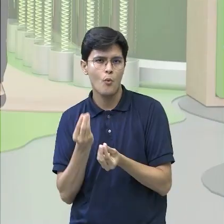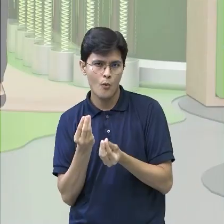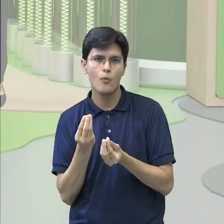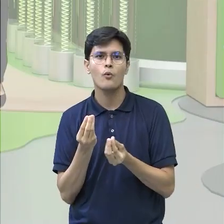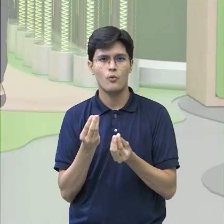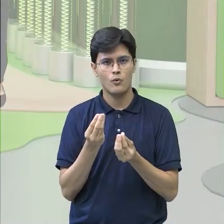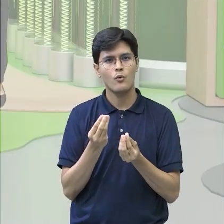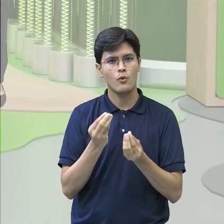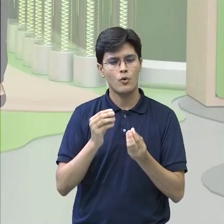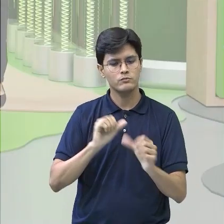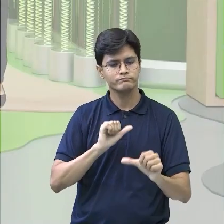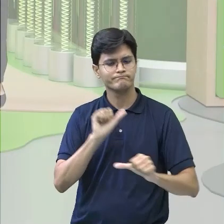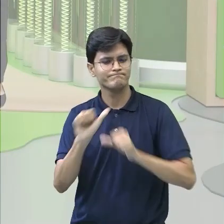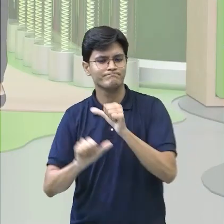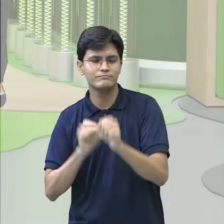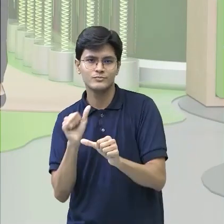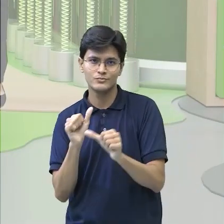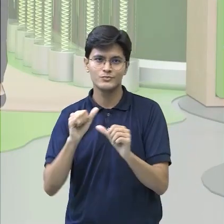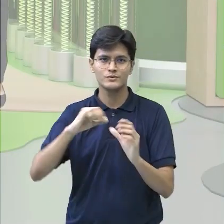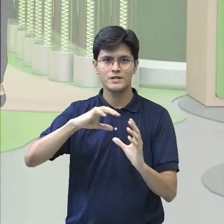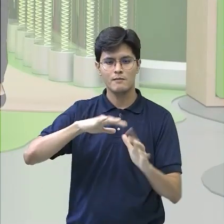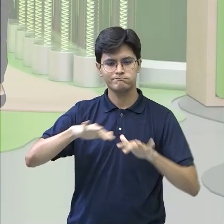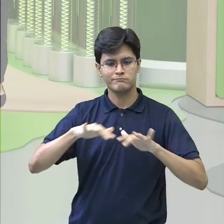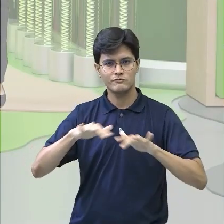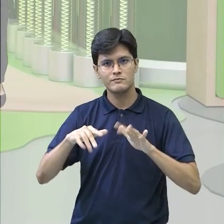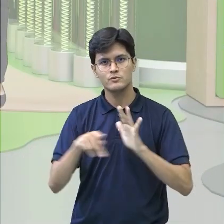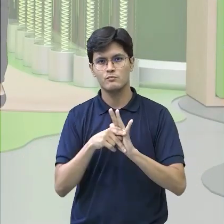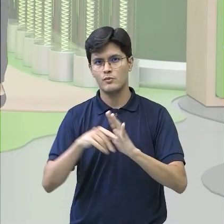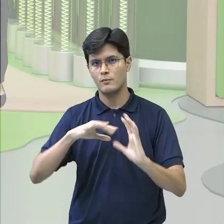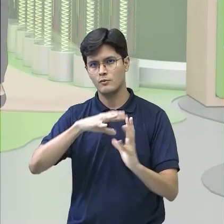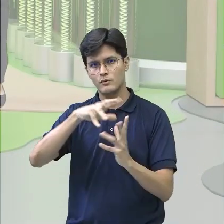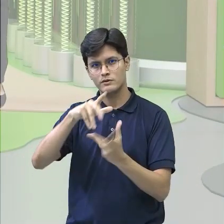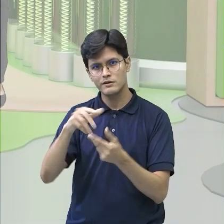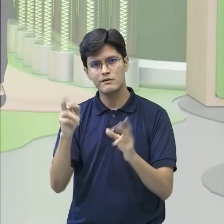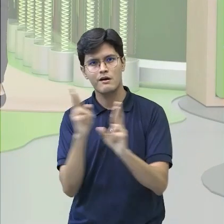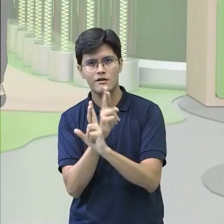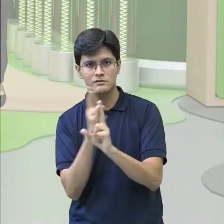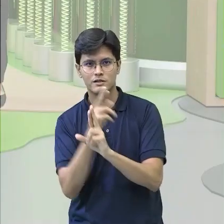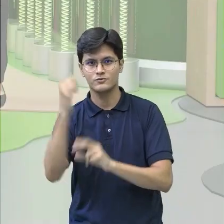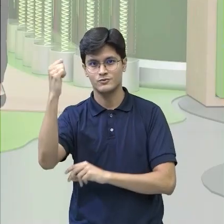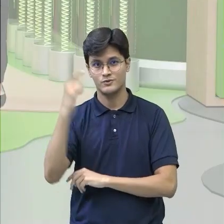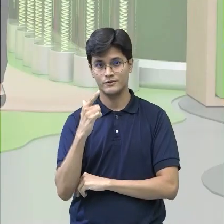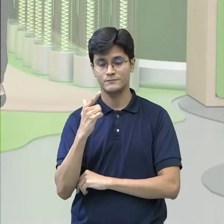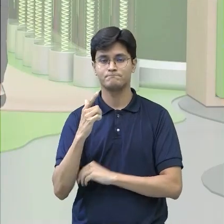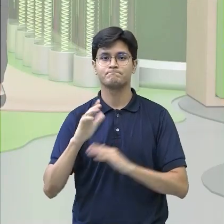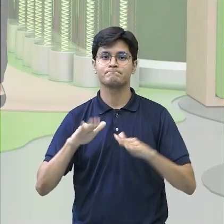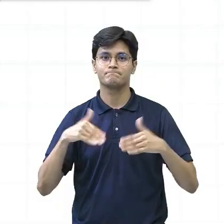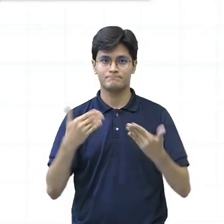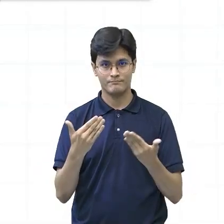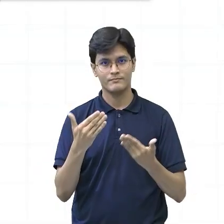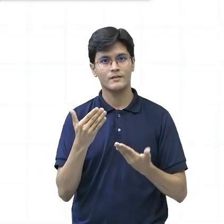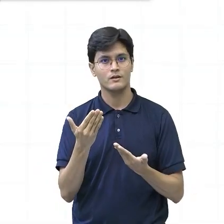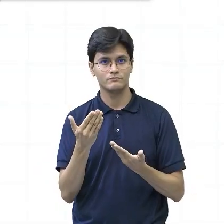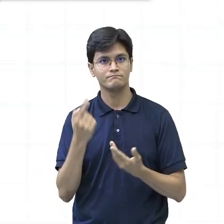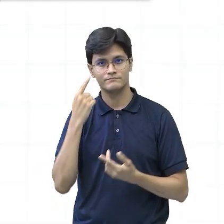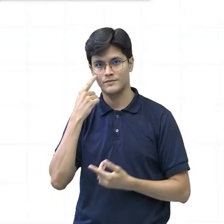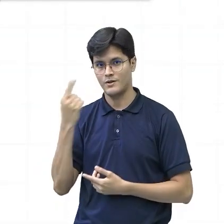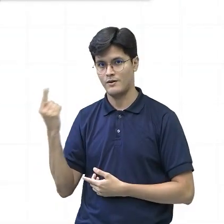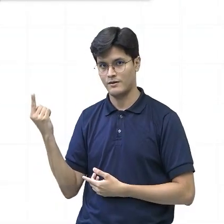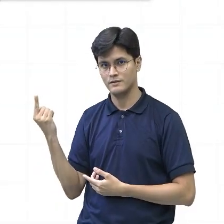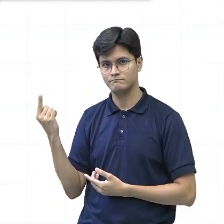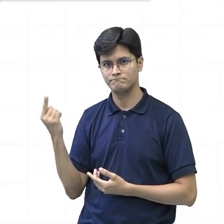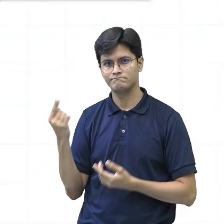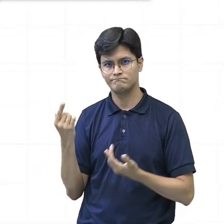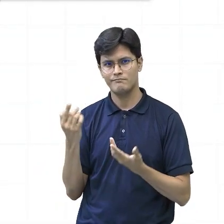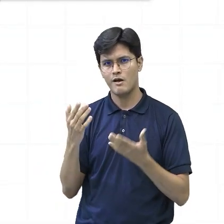de posicionamento do nosso planeta em relação ao Sol. Então a gente vai observar aí alguns detalhes. Então